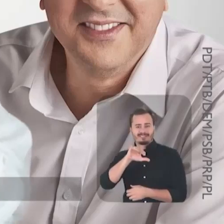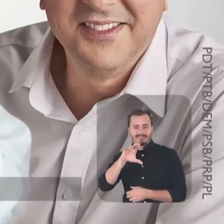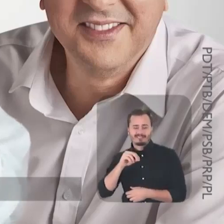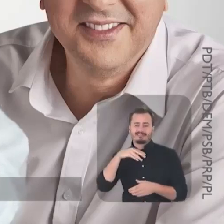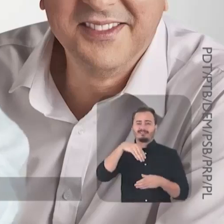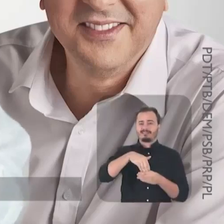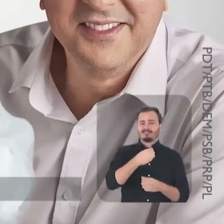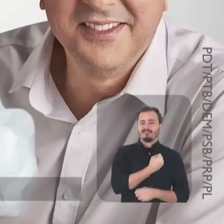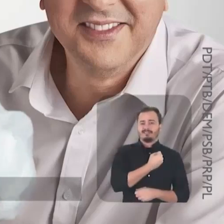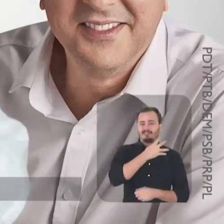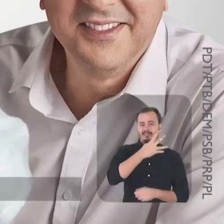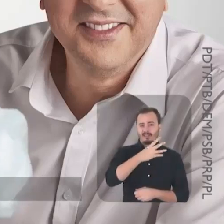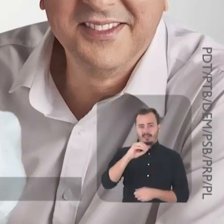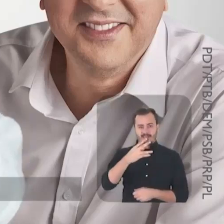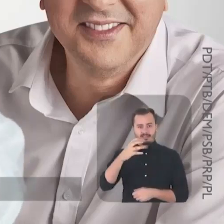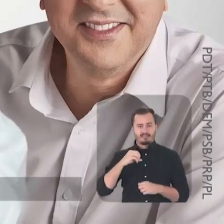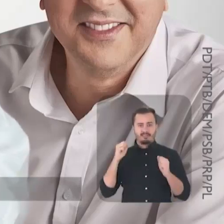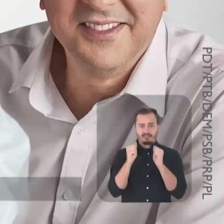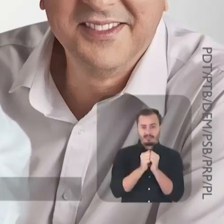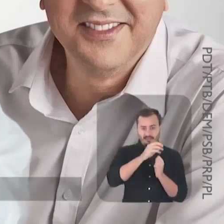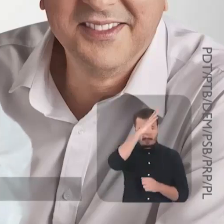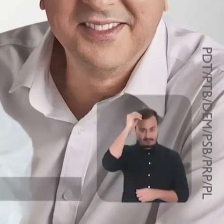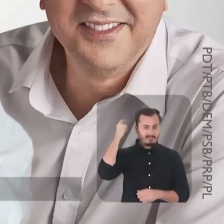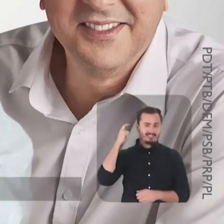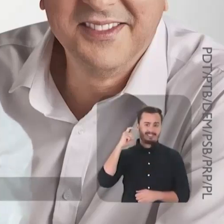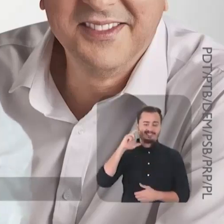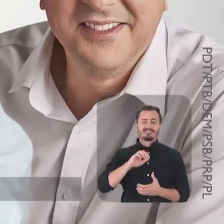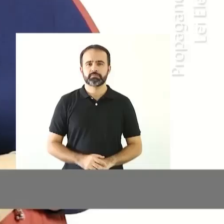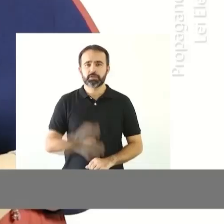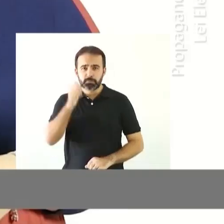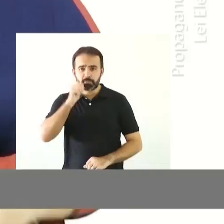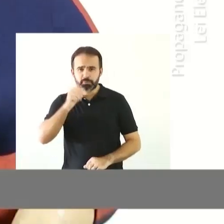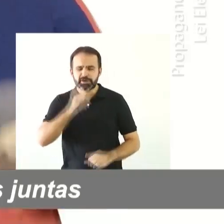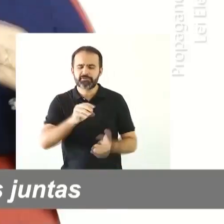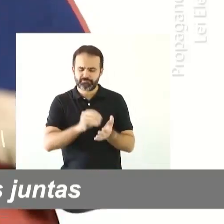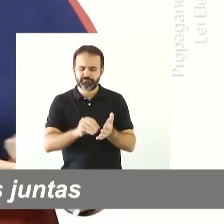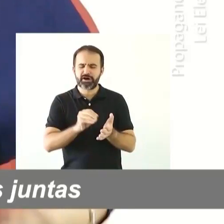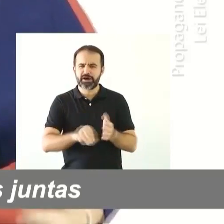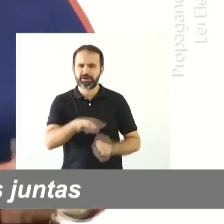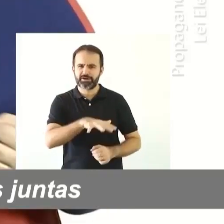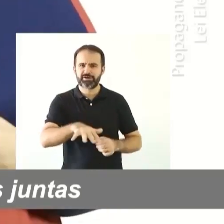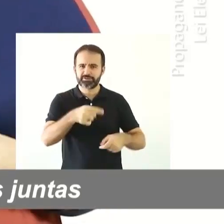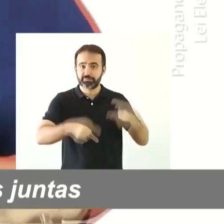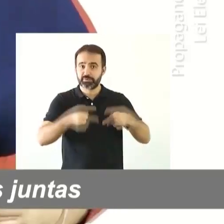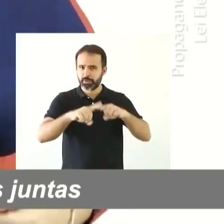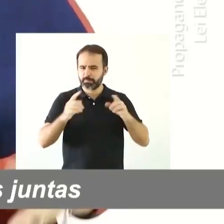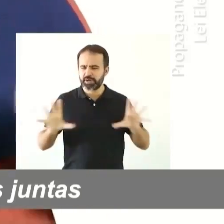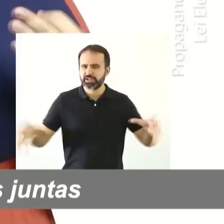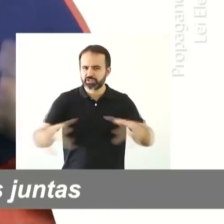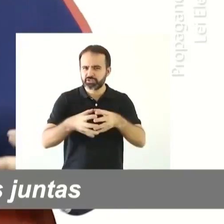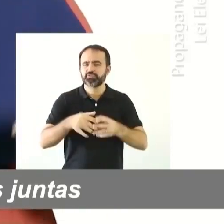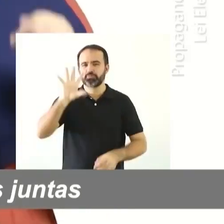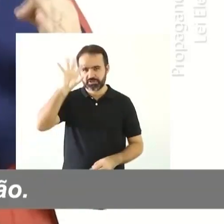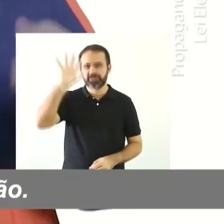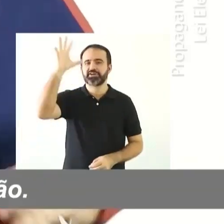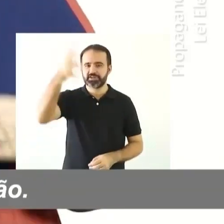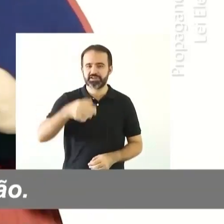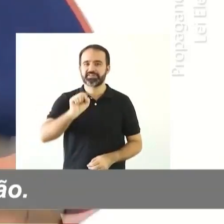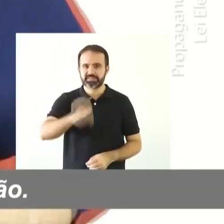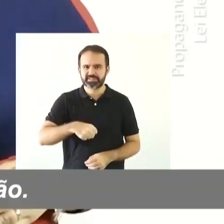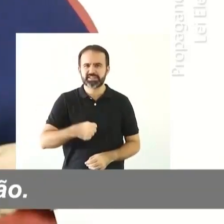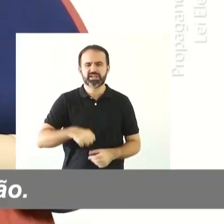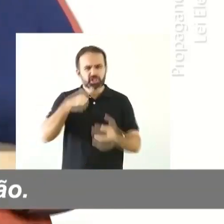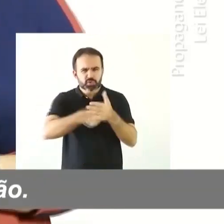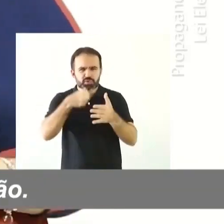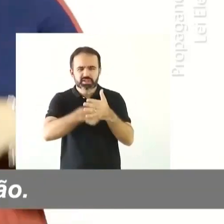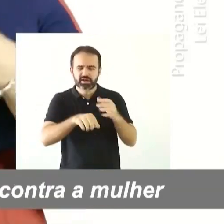deputado federal, Odorico, 4040. Vou com Camilo e Cid. Tá faltando mulher na política, mas juntas nós